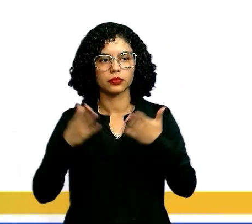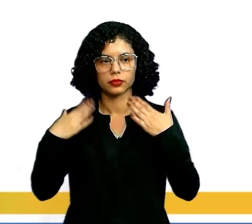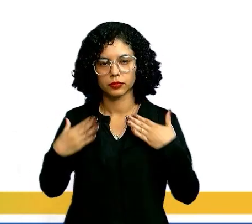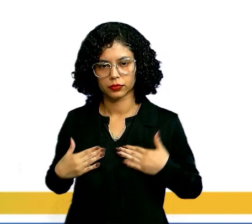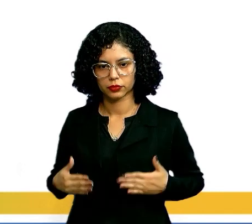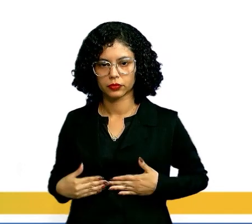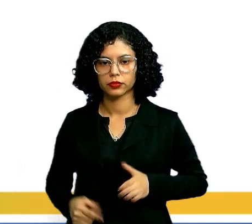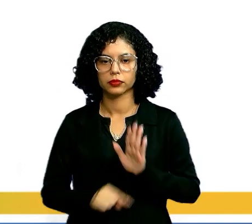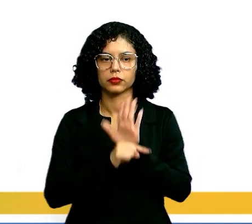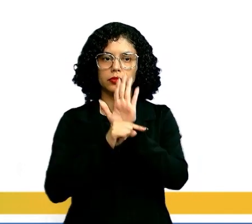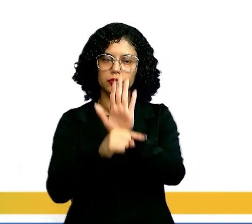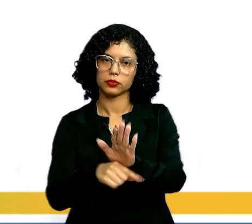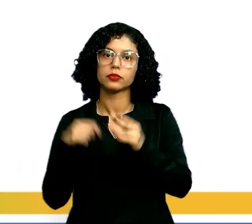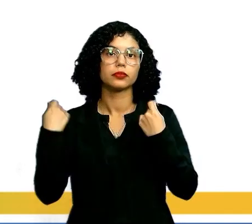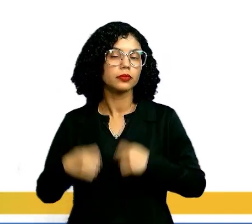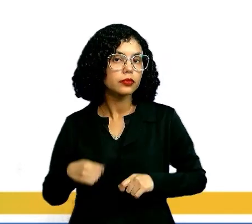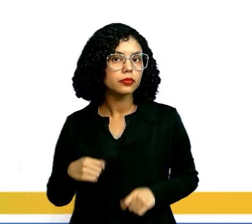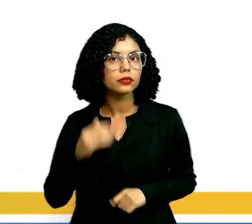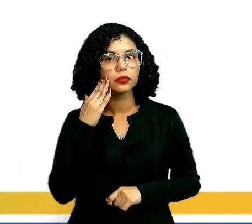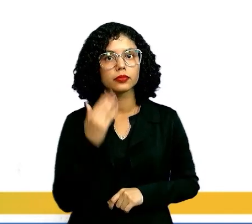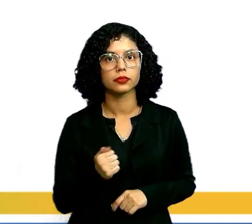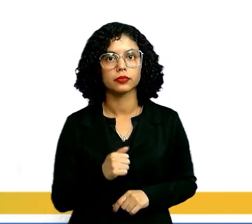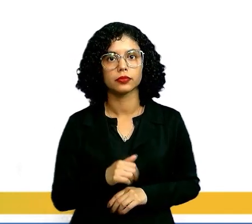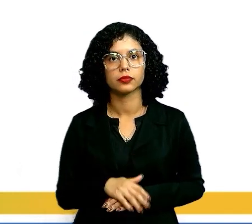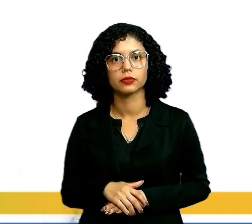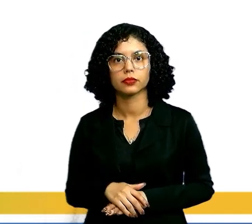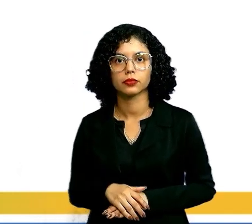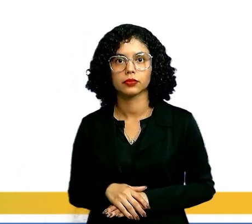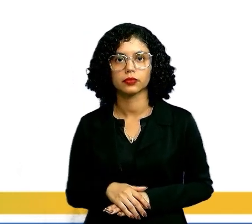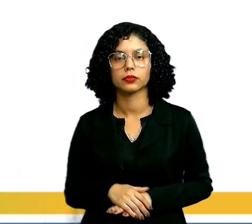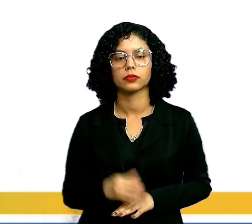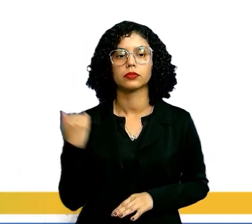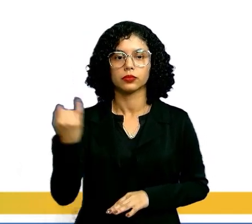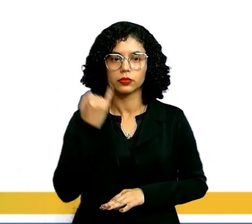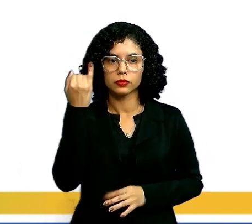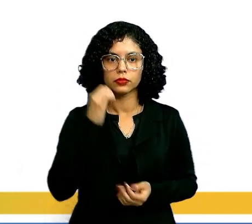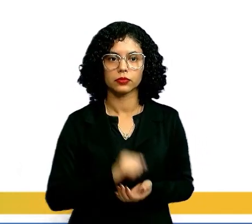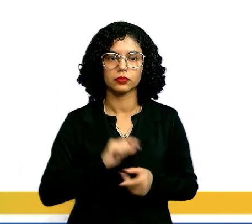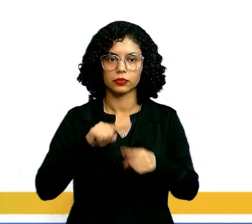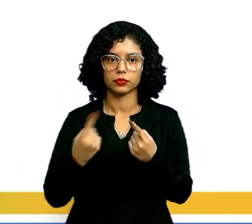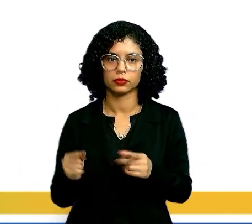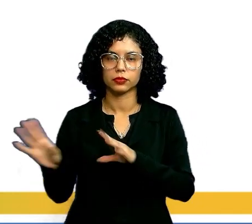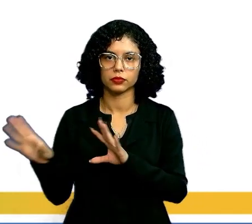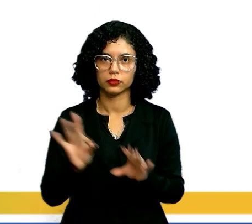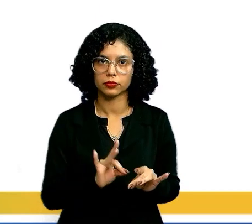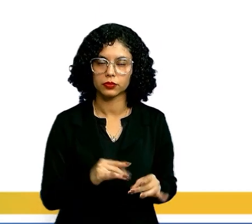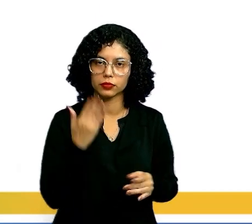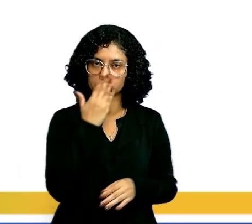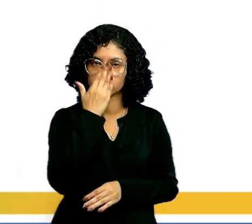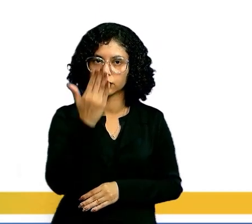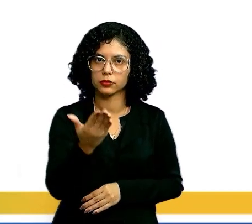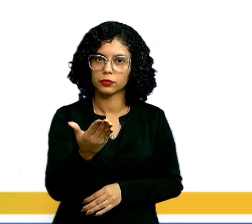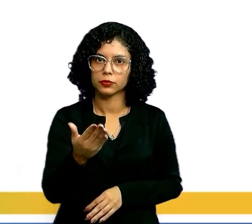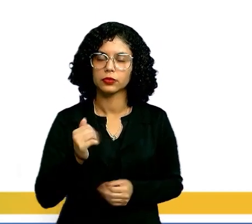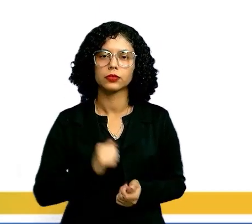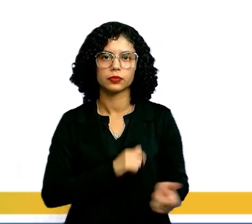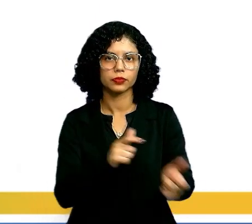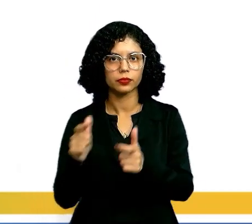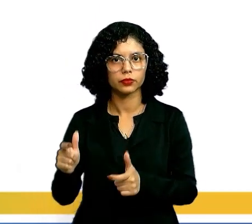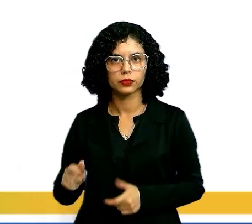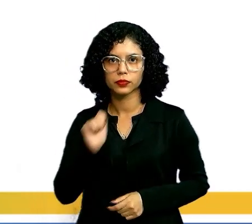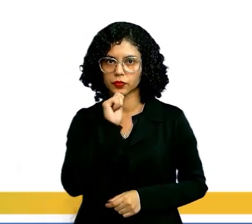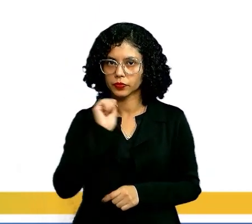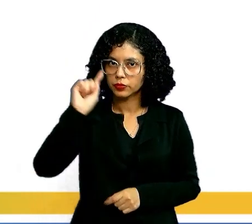manifestar ele sabe que ele é é é importuna mas ele leva em frente uma vida aonde